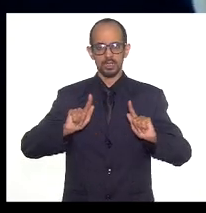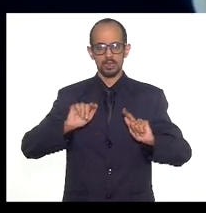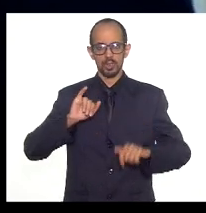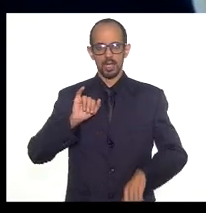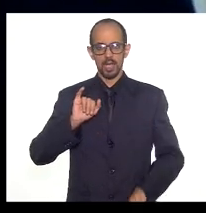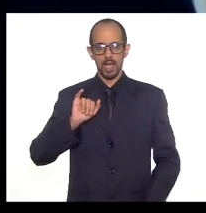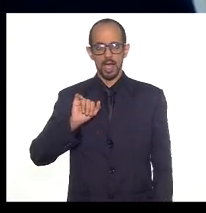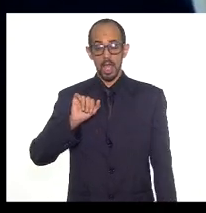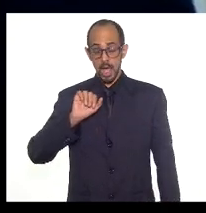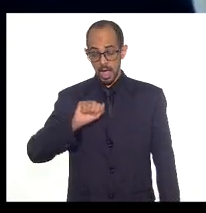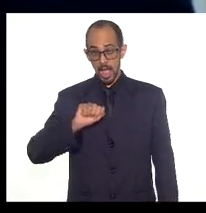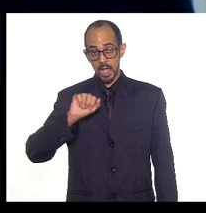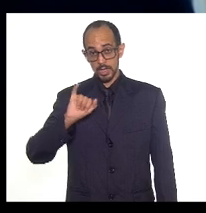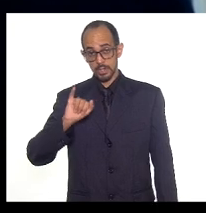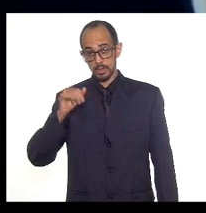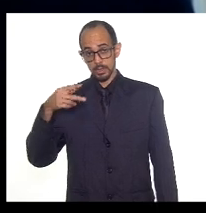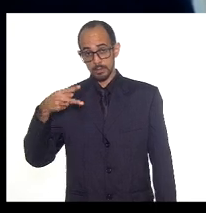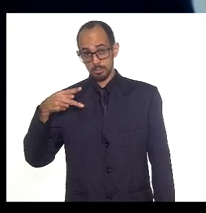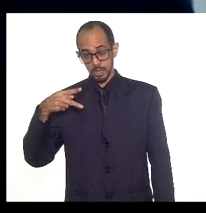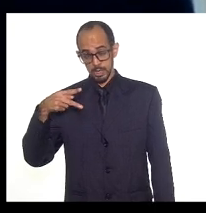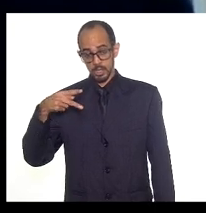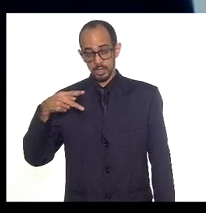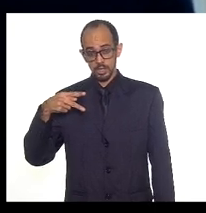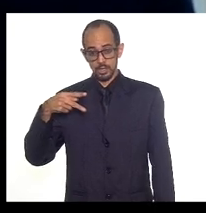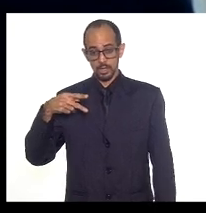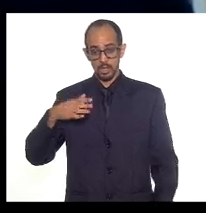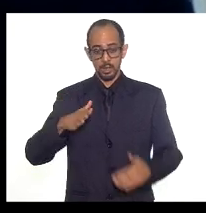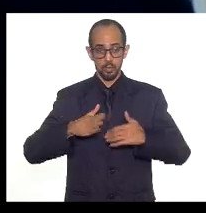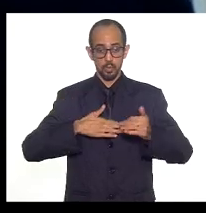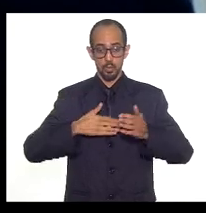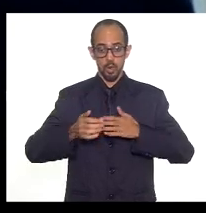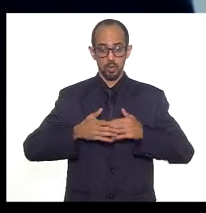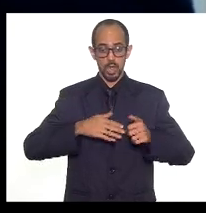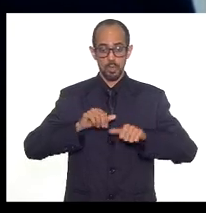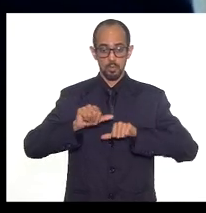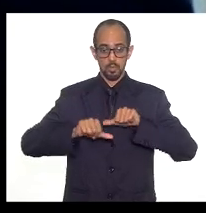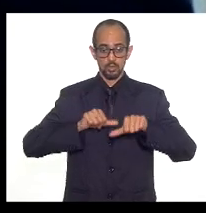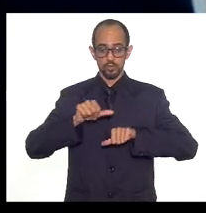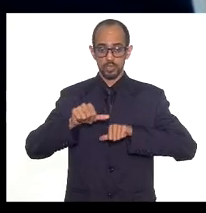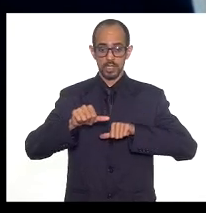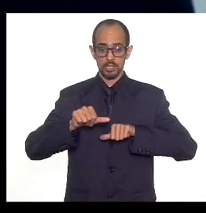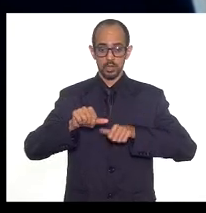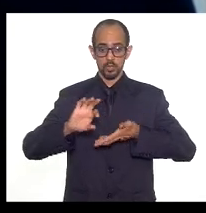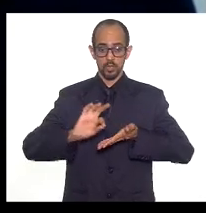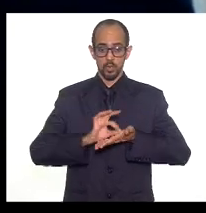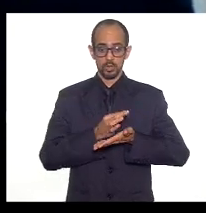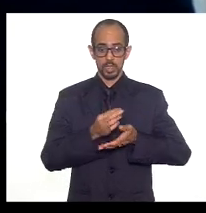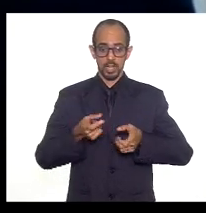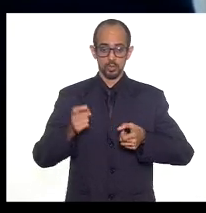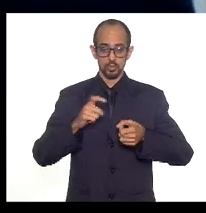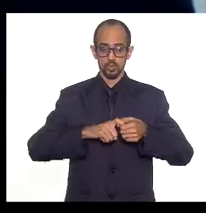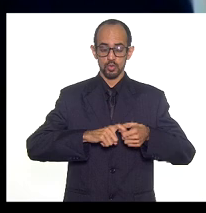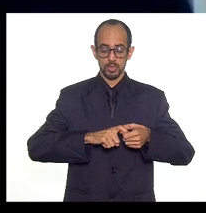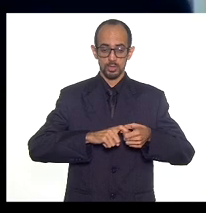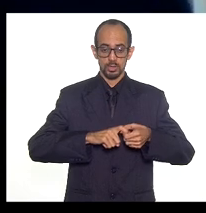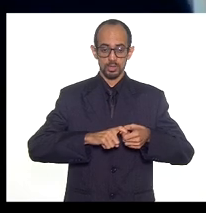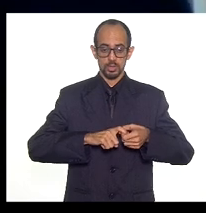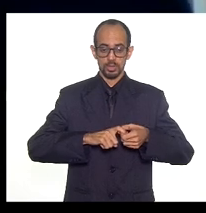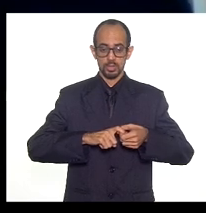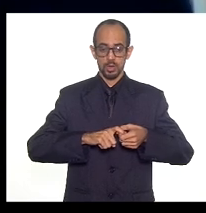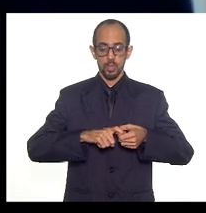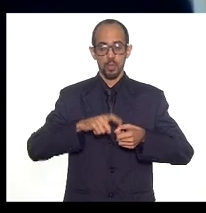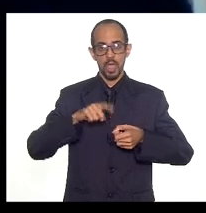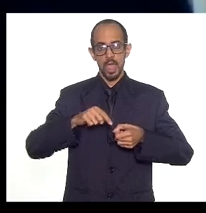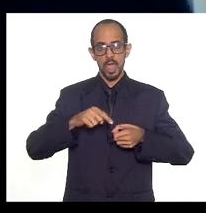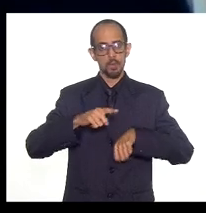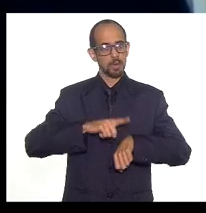qualquer modificação que a gente vai fazer no contrato de concessão, ele gera impacto para um longo prazo.